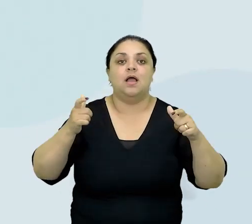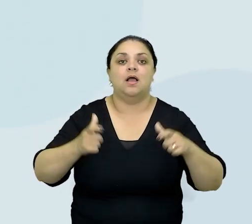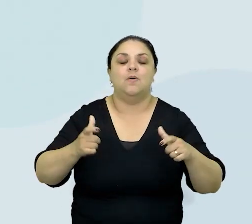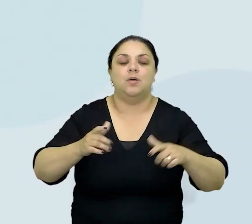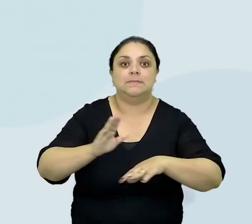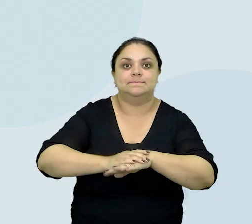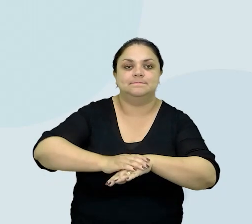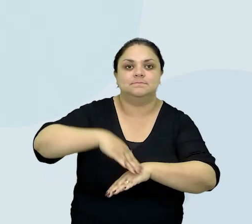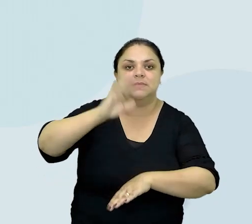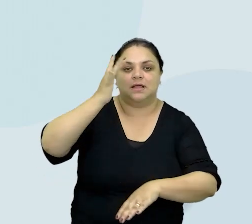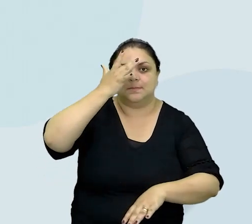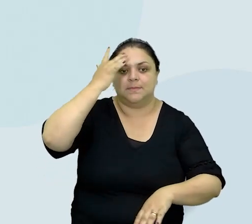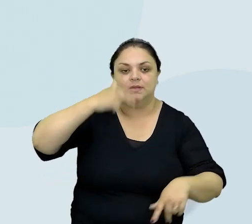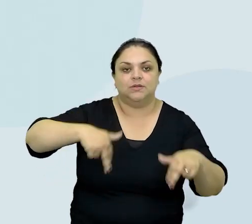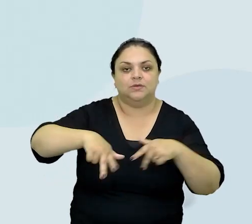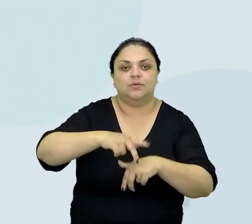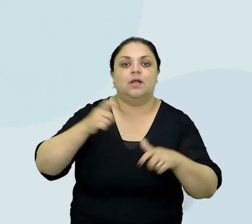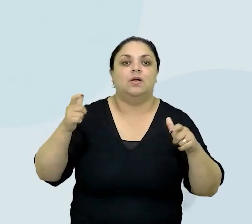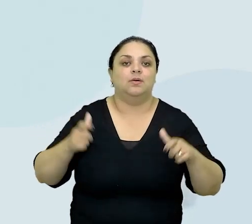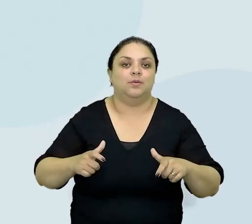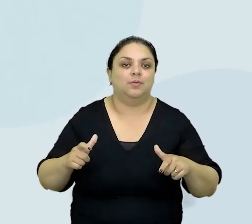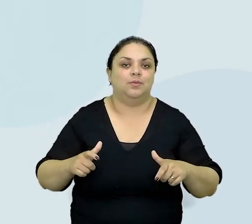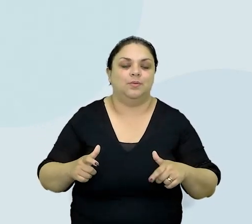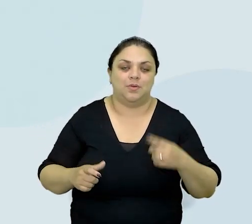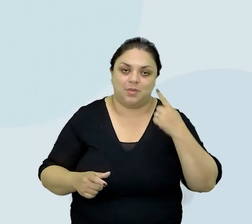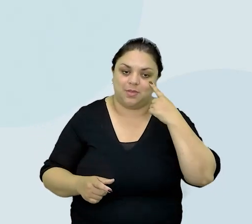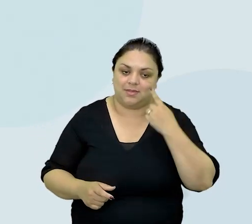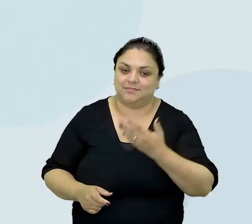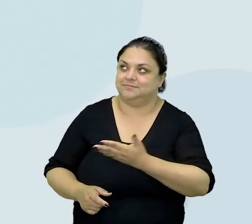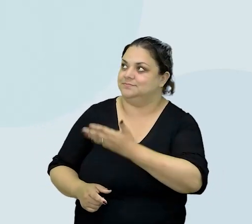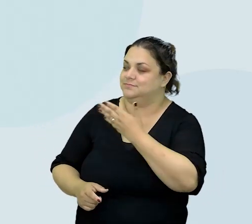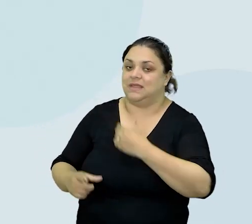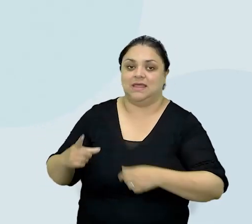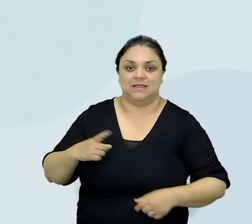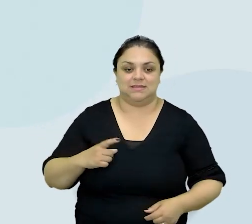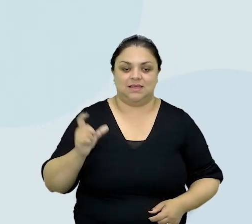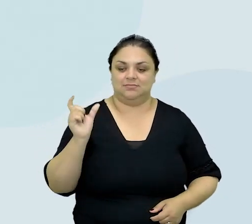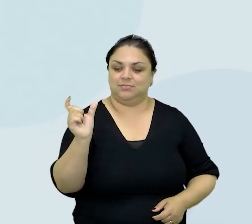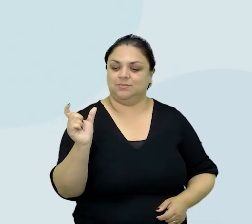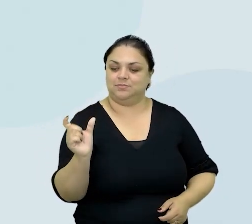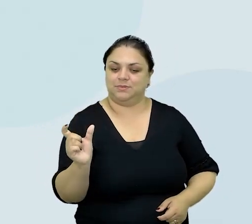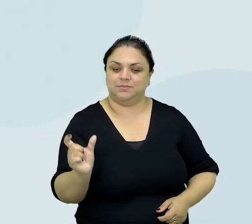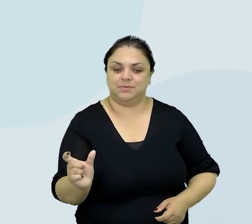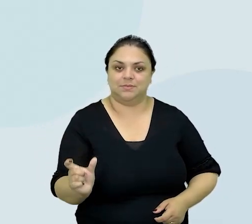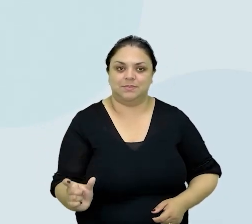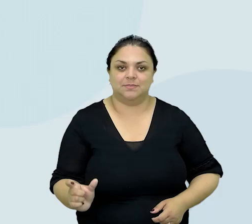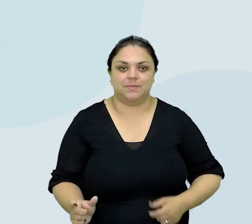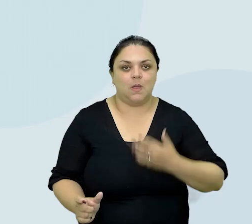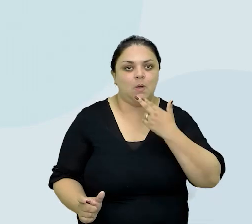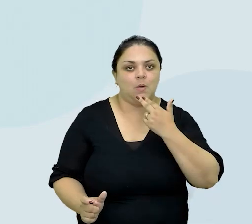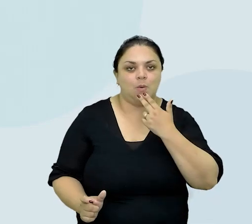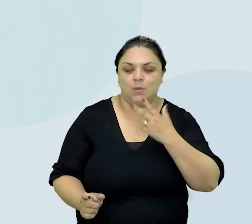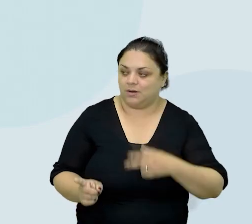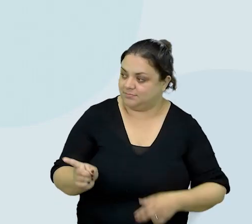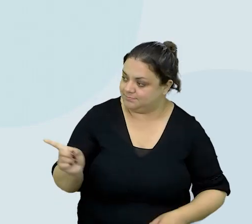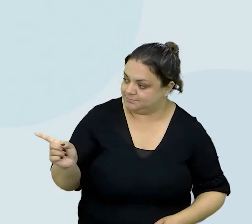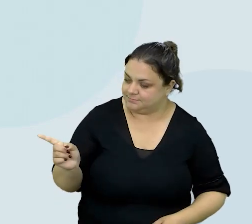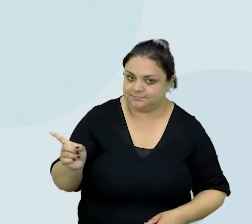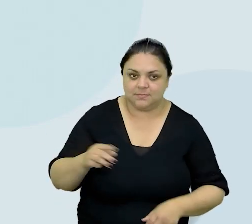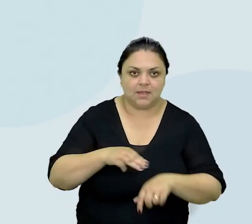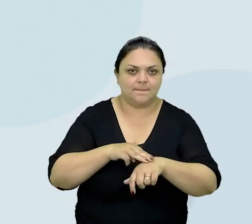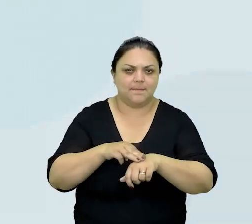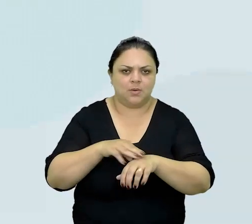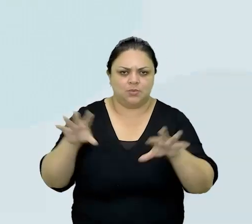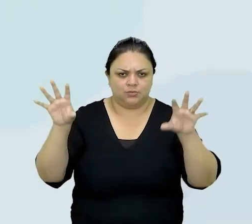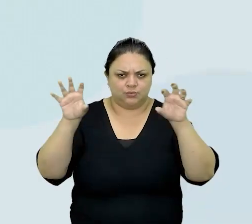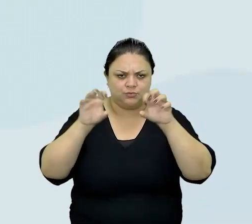lá, se vocês observarem, nós temos uma legenda que mostra uma escala de cores, que vai, né, do marrom